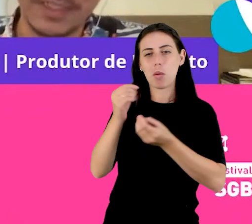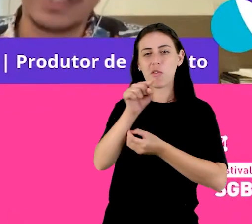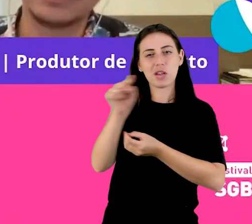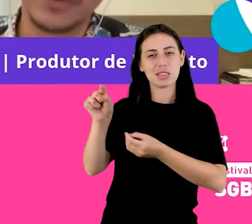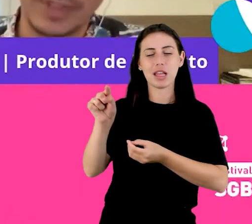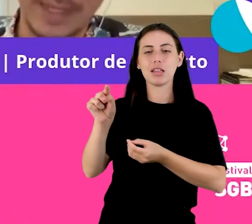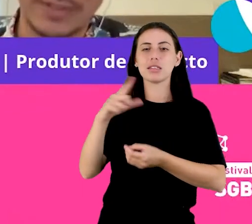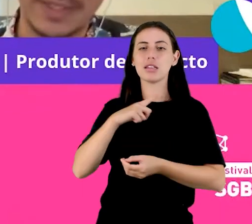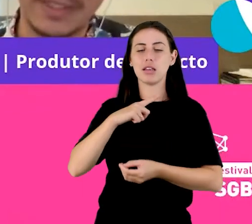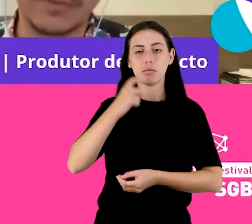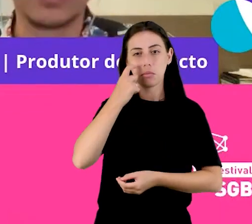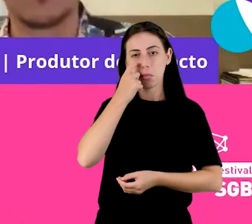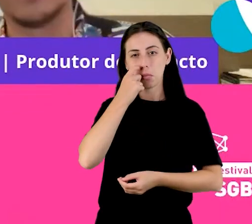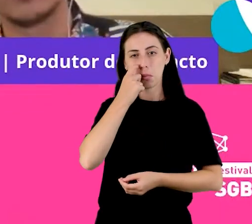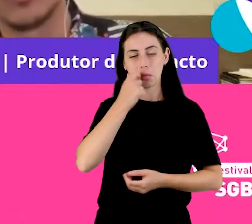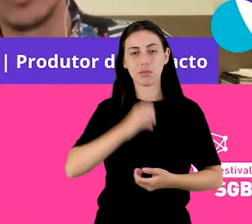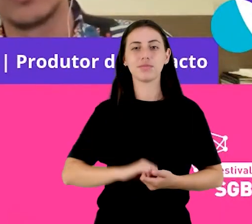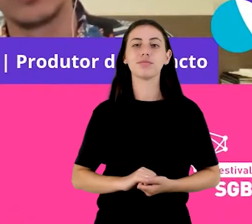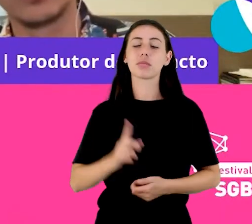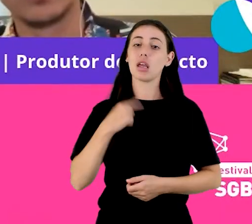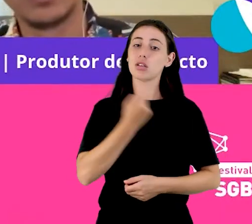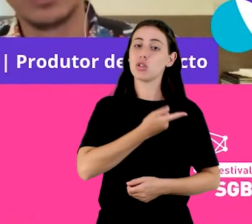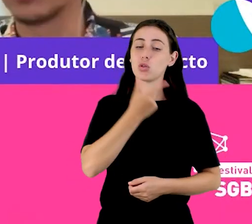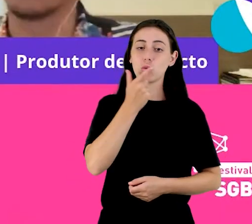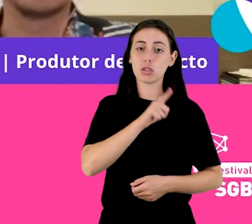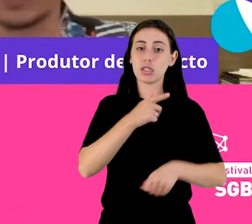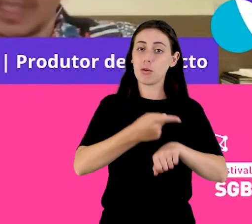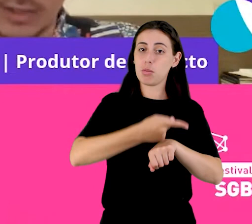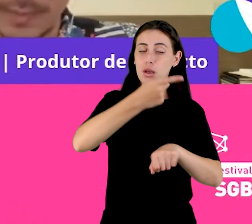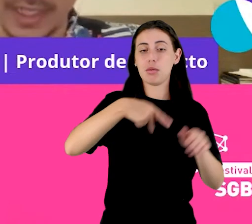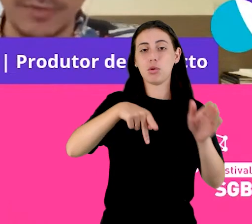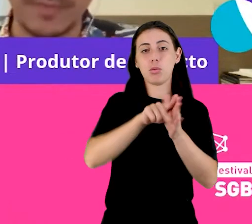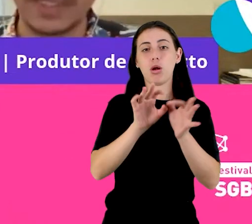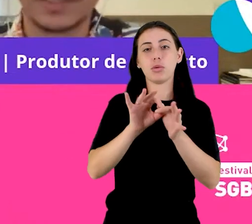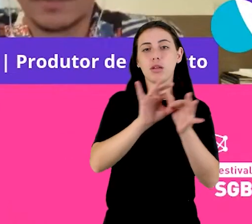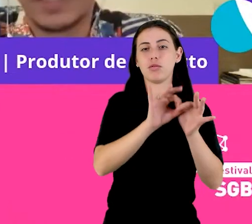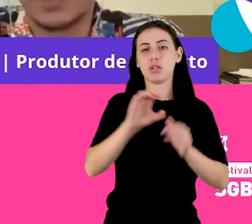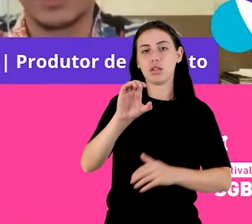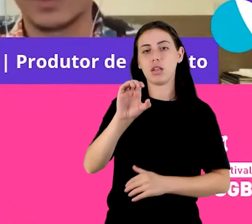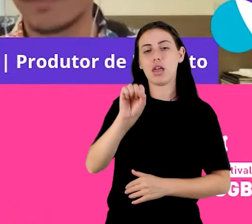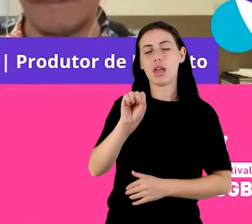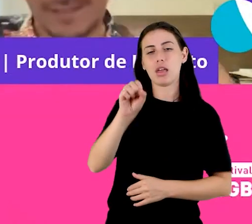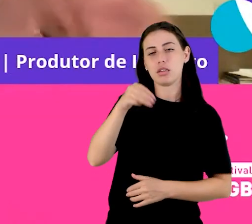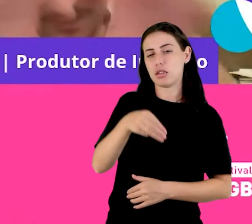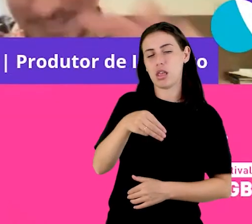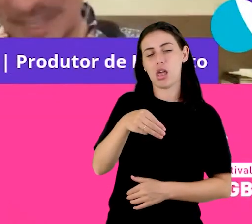Baixos. E aí a gente foi contemplado também. Então isso complementou Não chegou no orçamento ideal também não, mas a